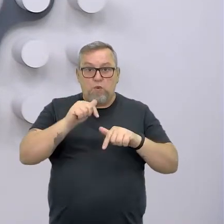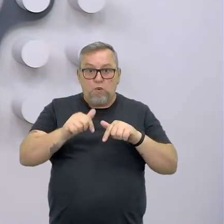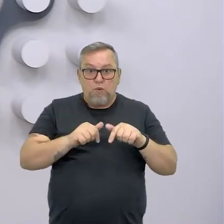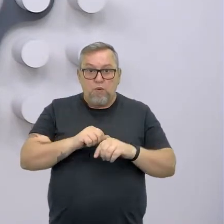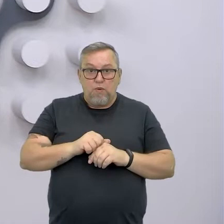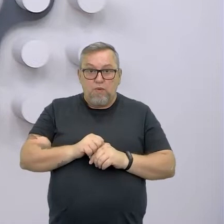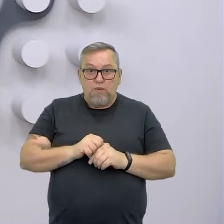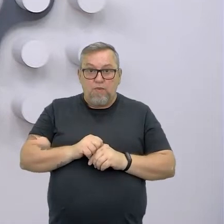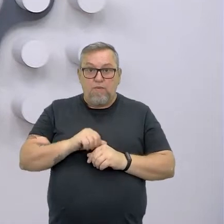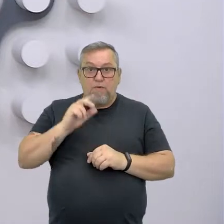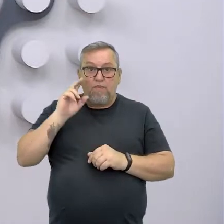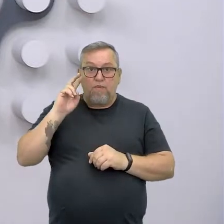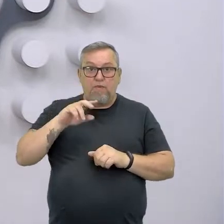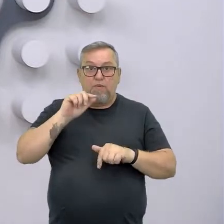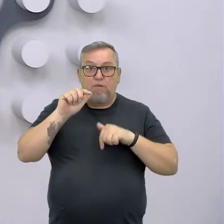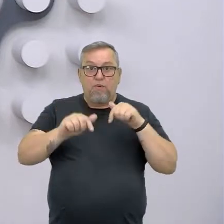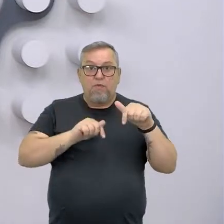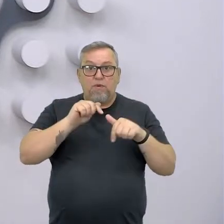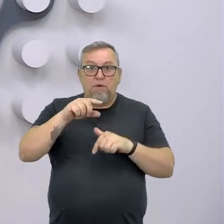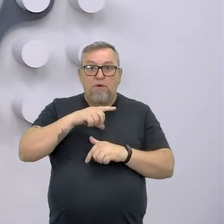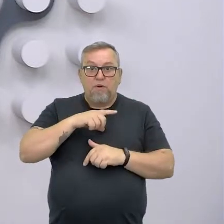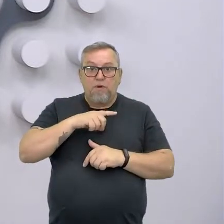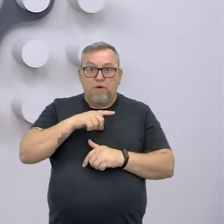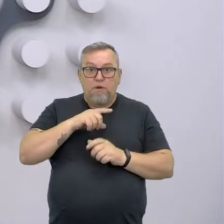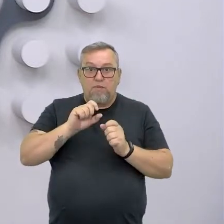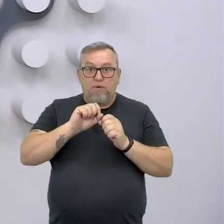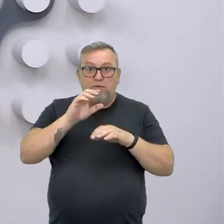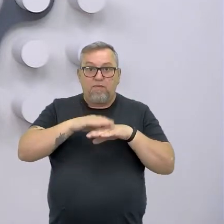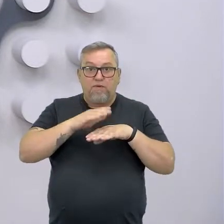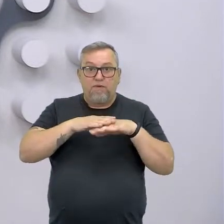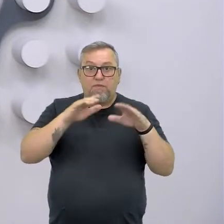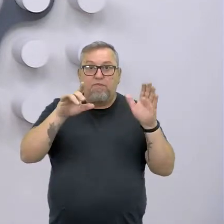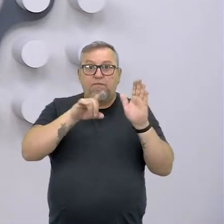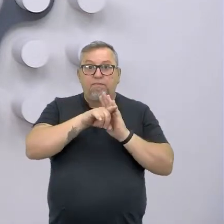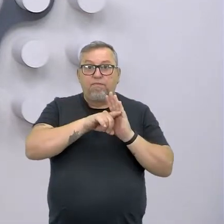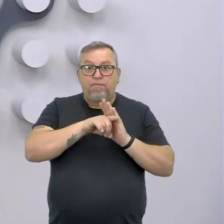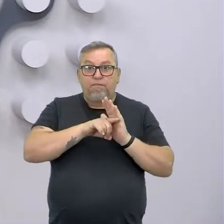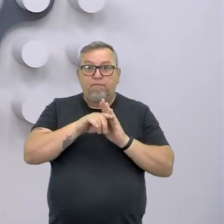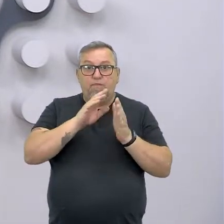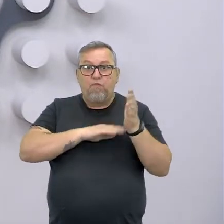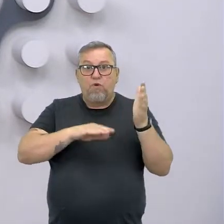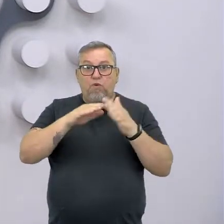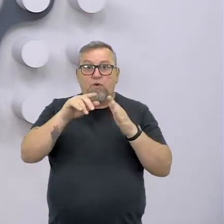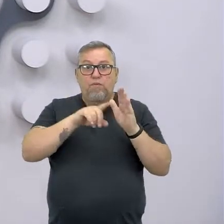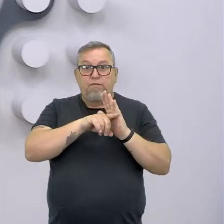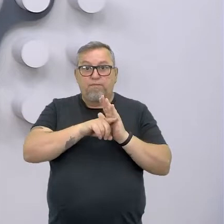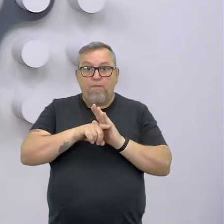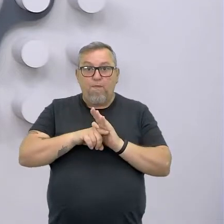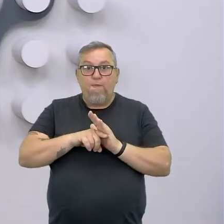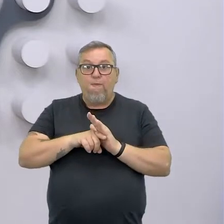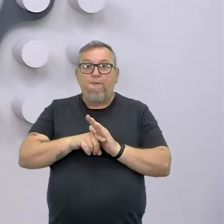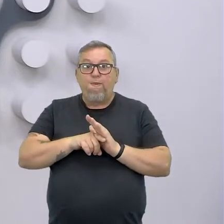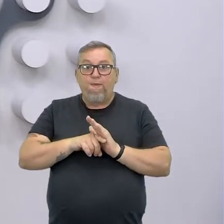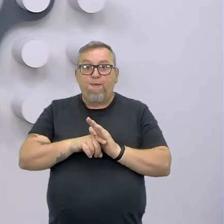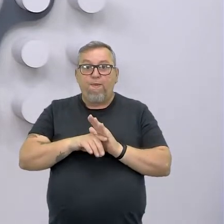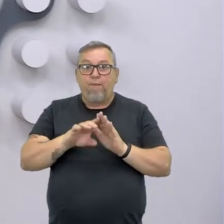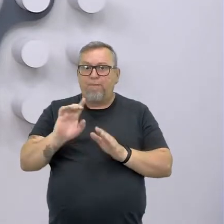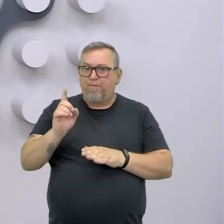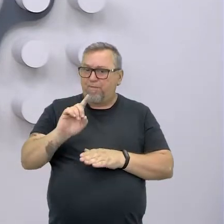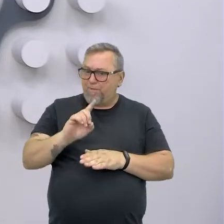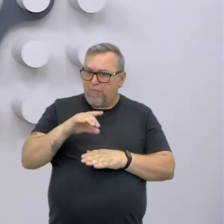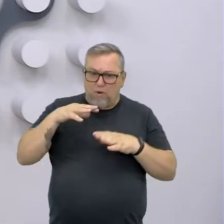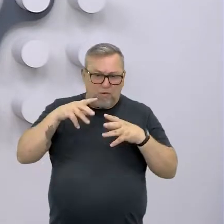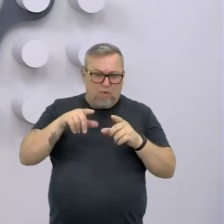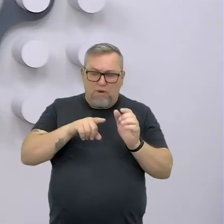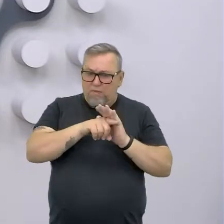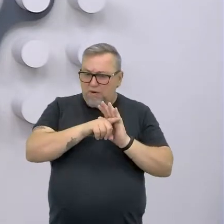só o trabalho que se tem para se fazer pesquisa. Nem toda pesquisa serve, né? Nem toda pesquisa